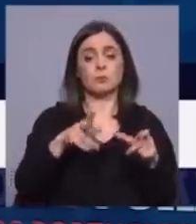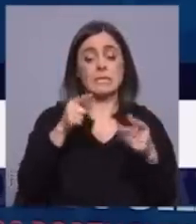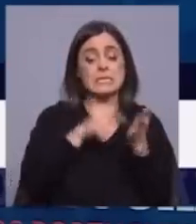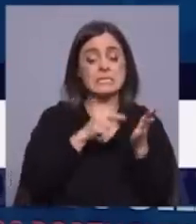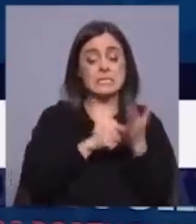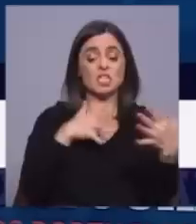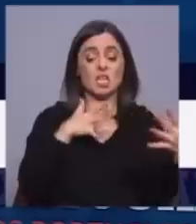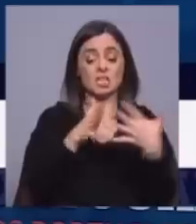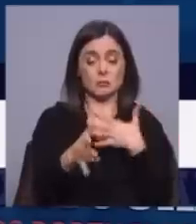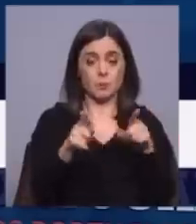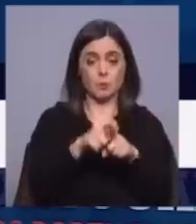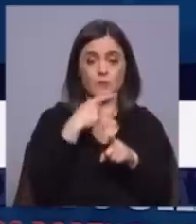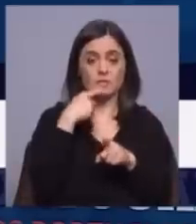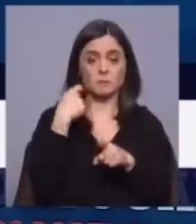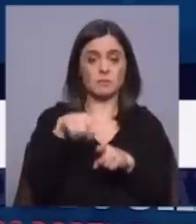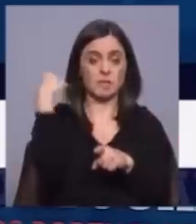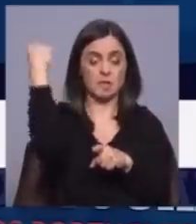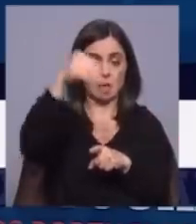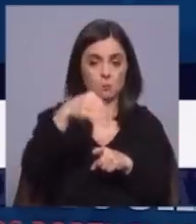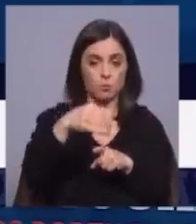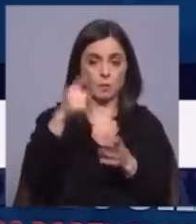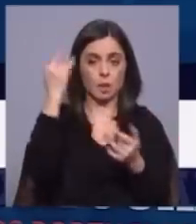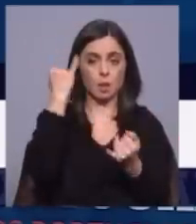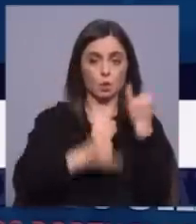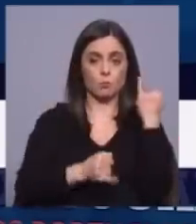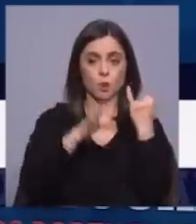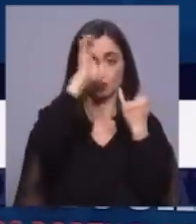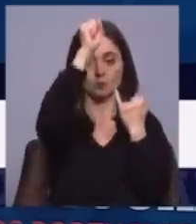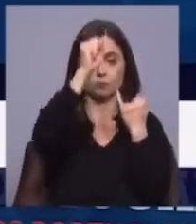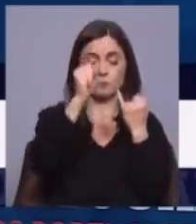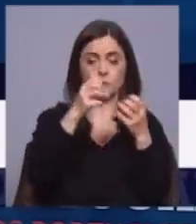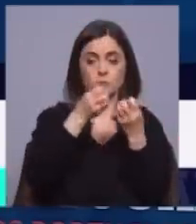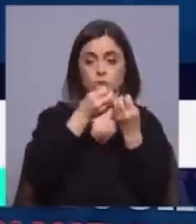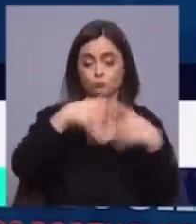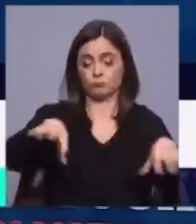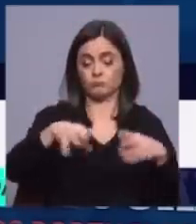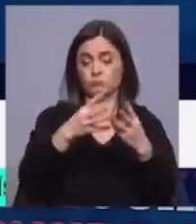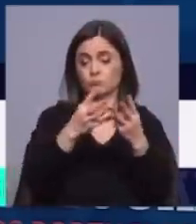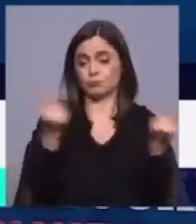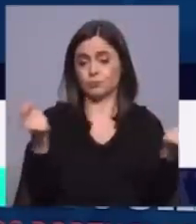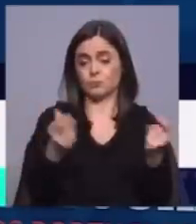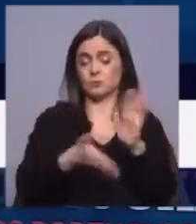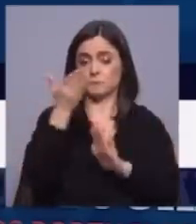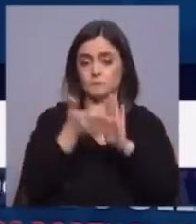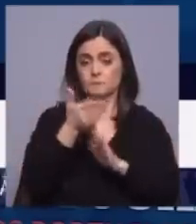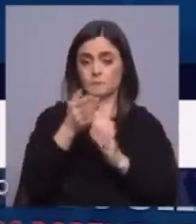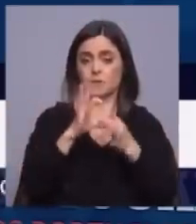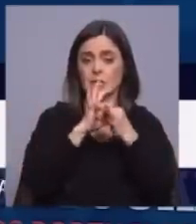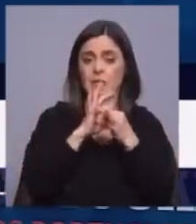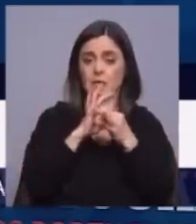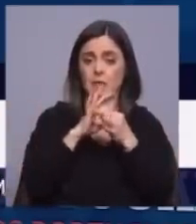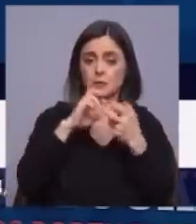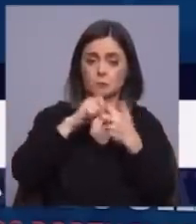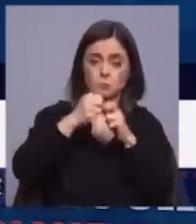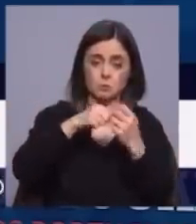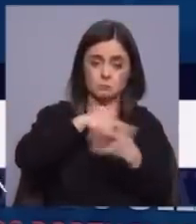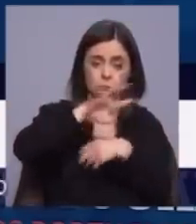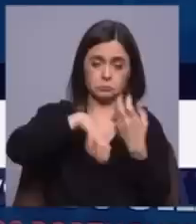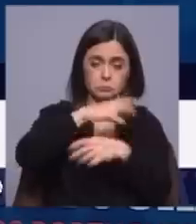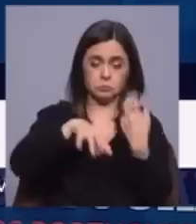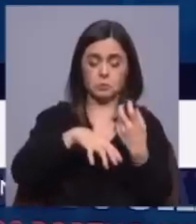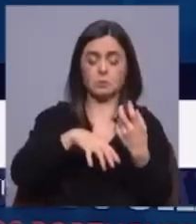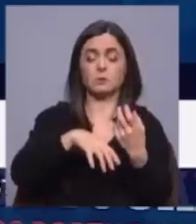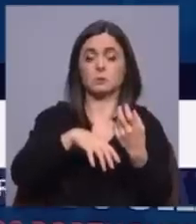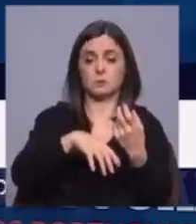Como disse o senhor presidente da república e o risco de um governo em desagregação acelerado envolto em casos e escândalos é cada vez